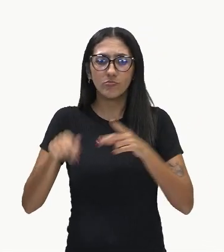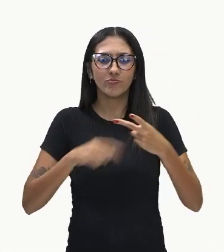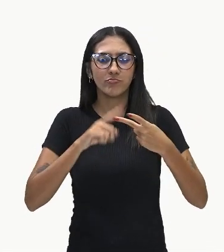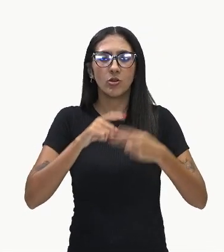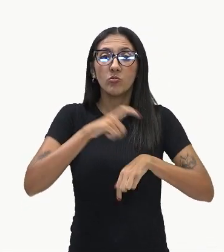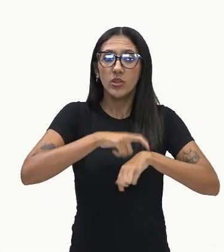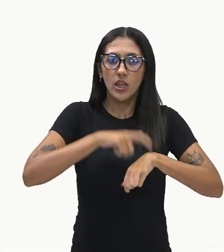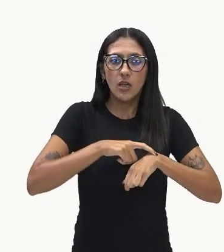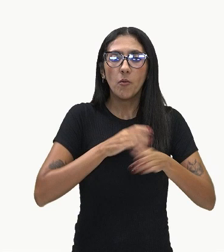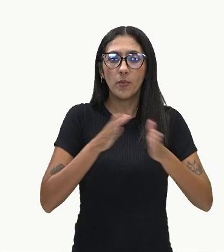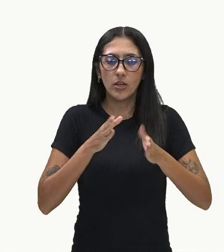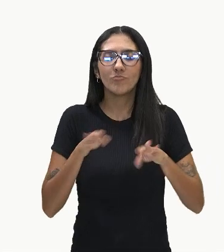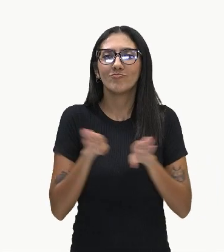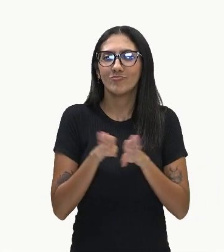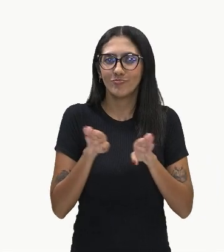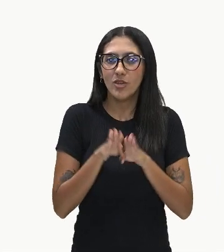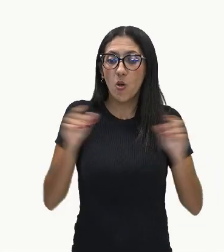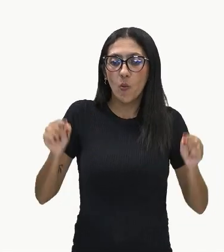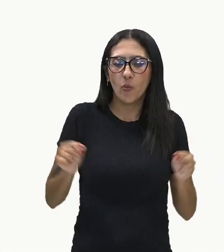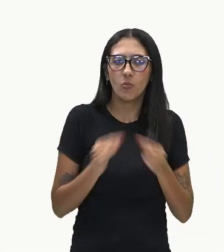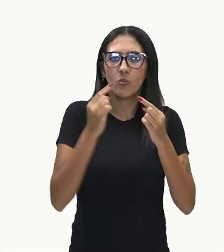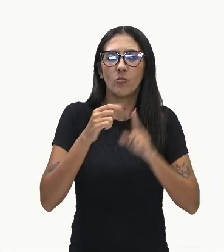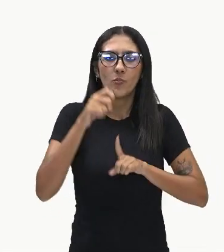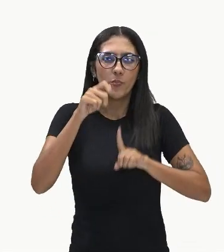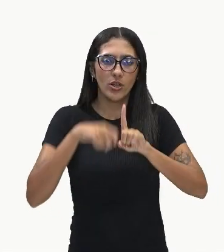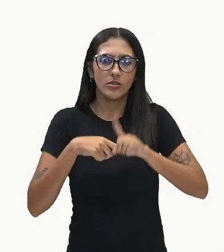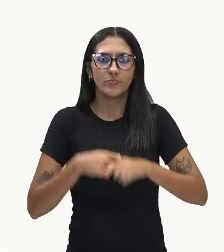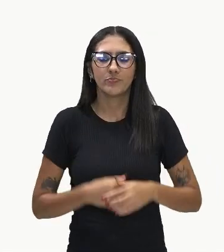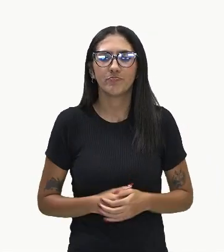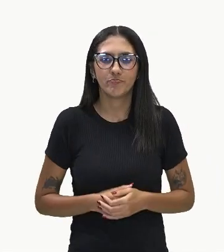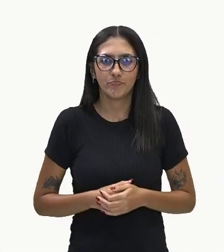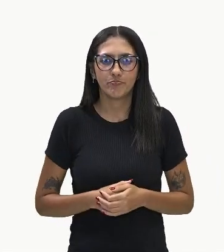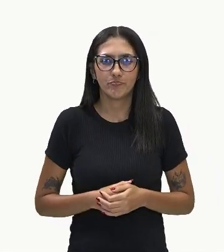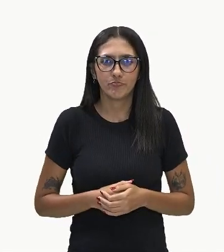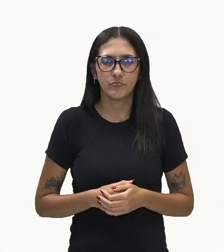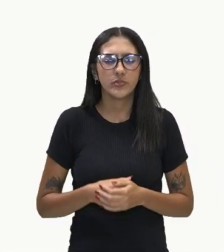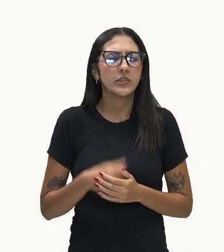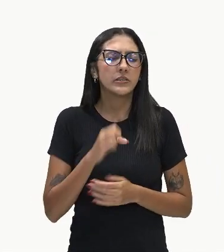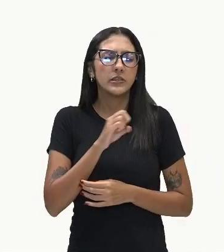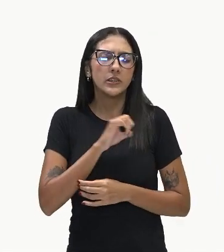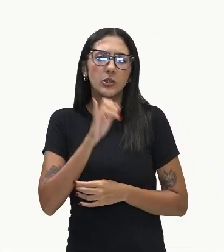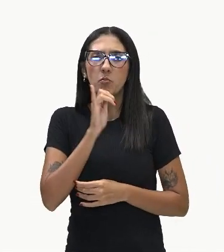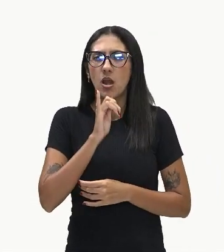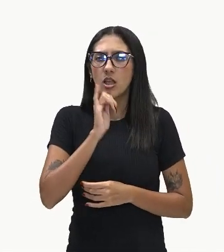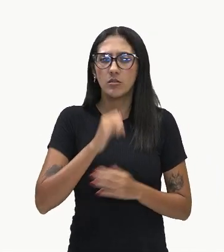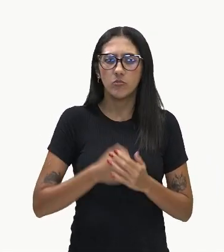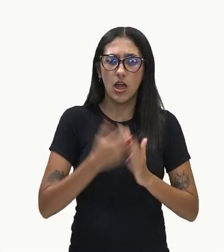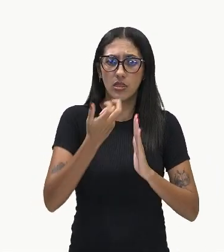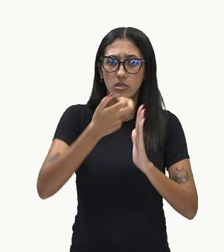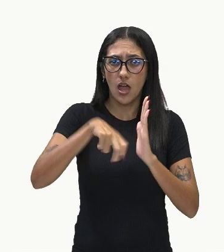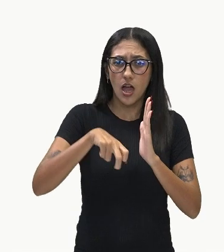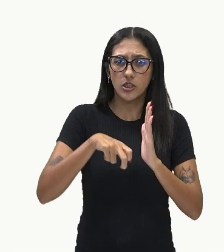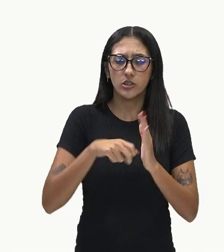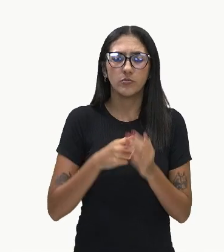meses. Ok? Se a minha taxa estiver ao ano,